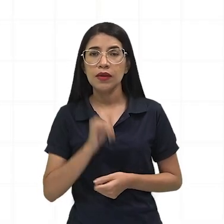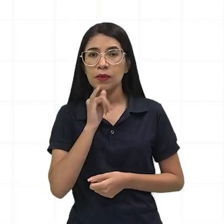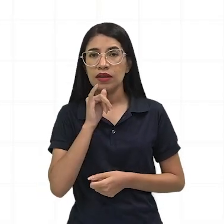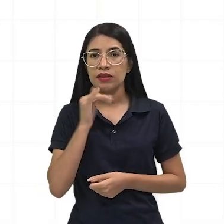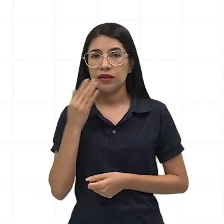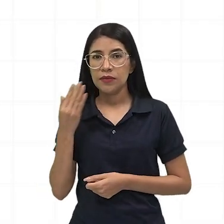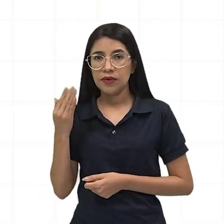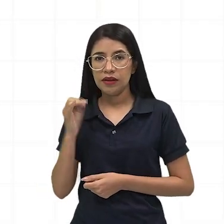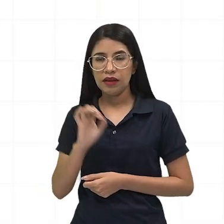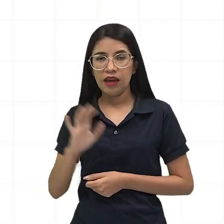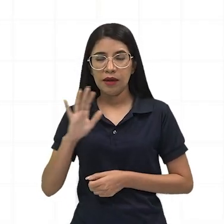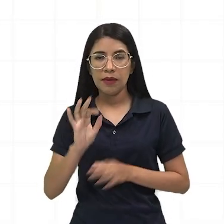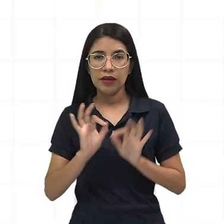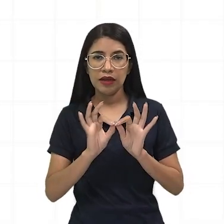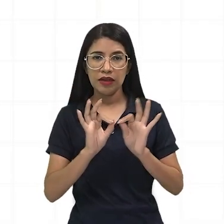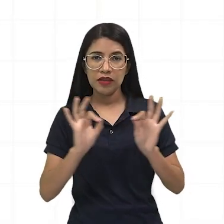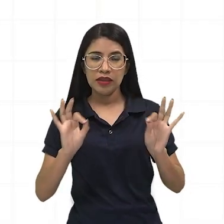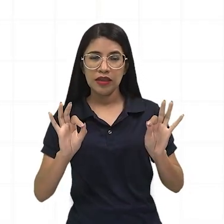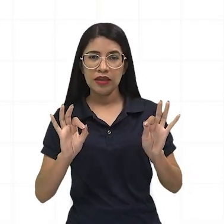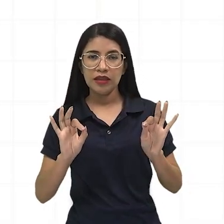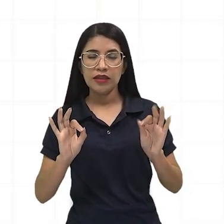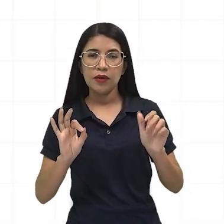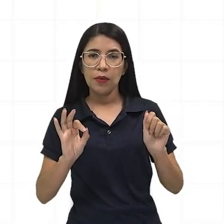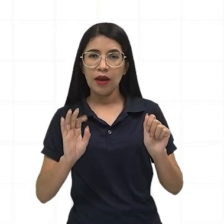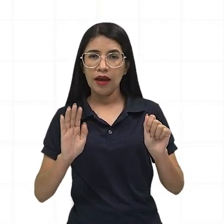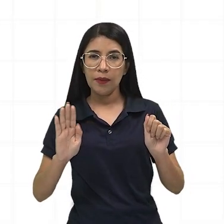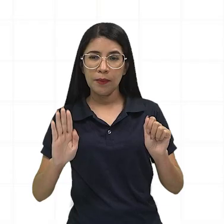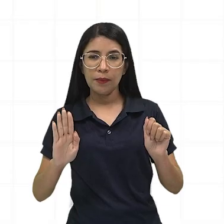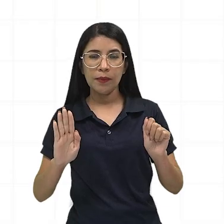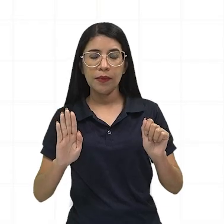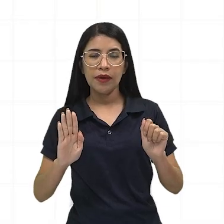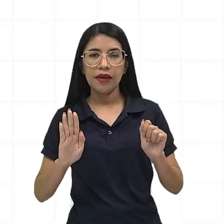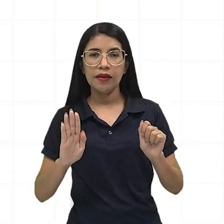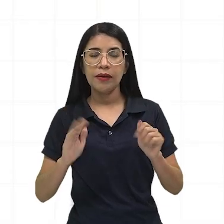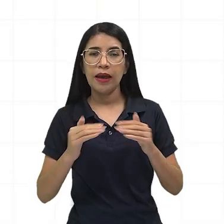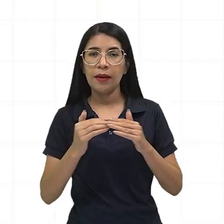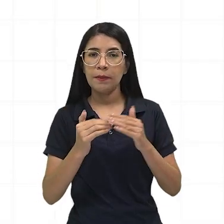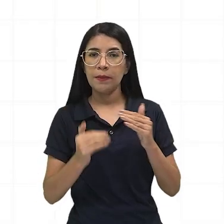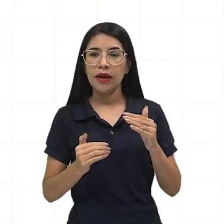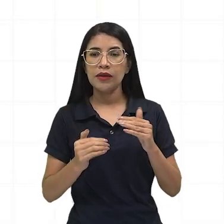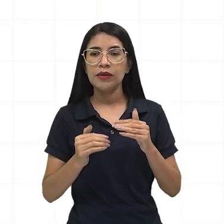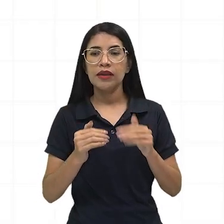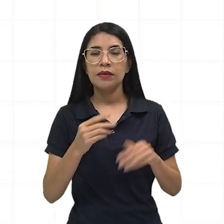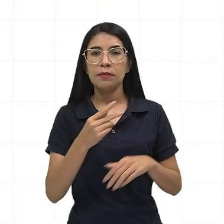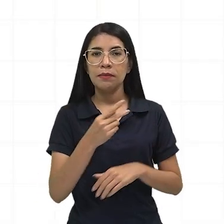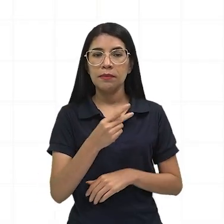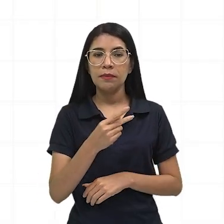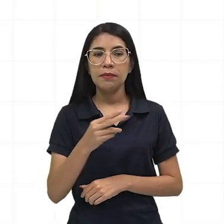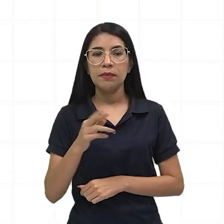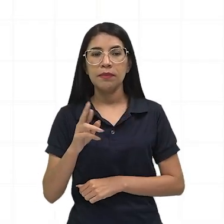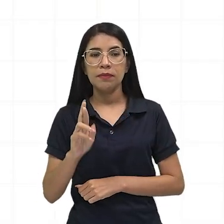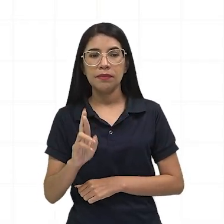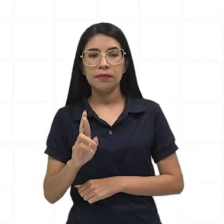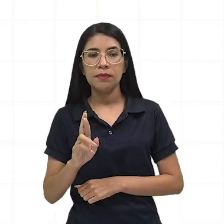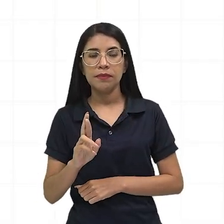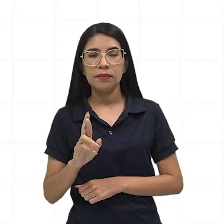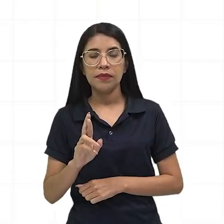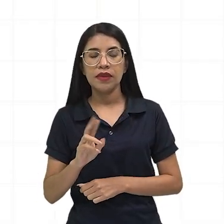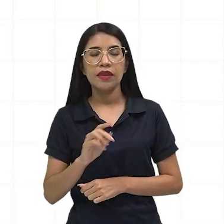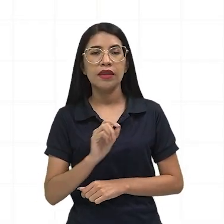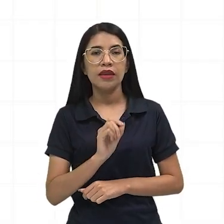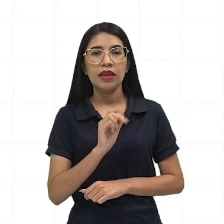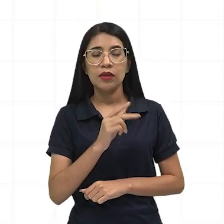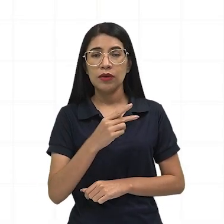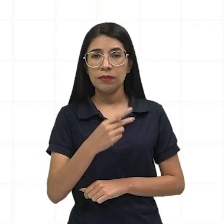aqui, olha, é uma distância de A até P menor ou igual que R, ó. O que significa isso?